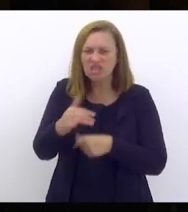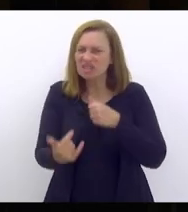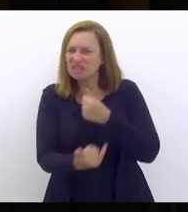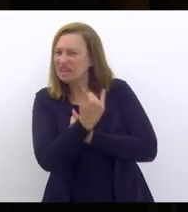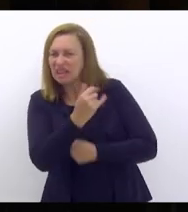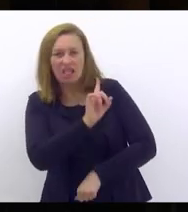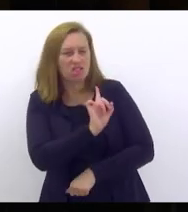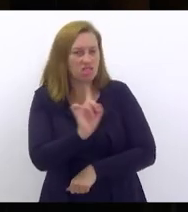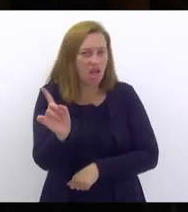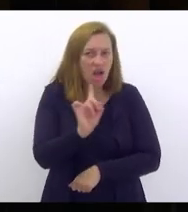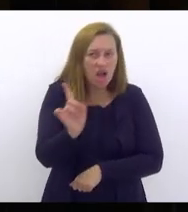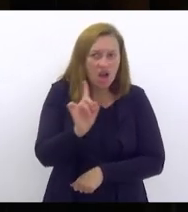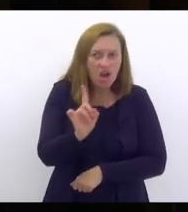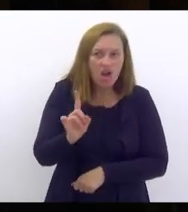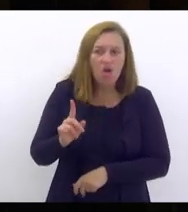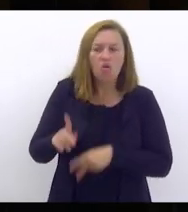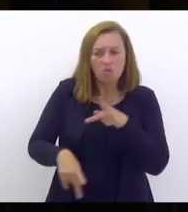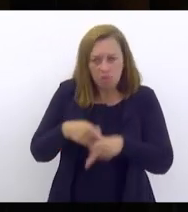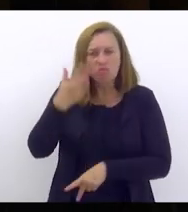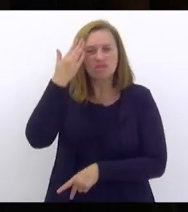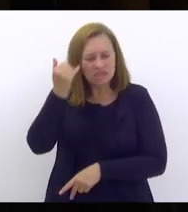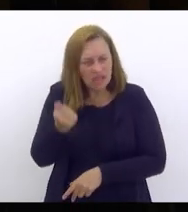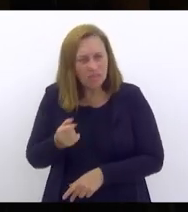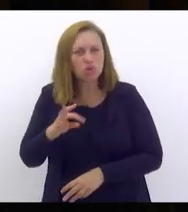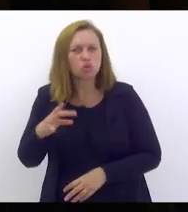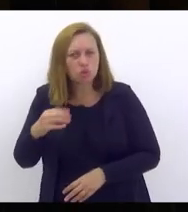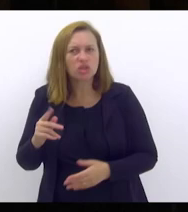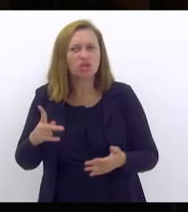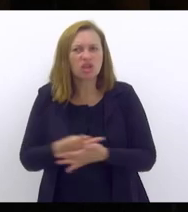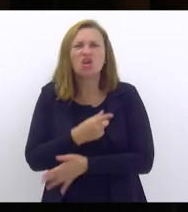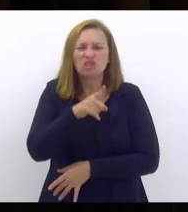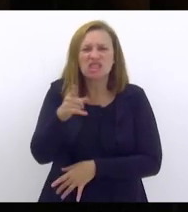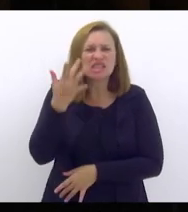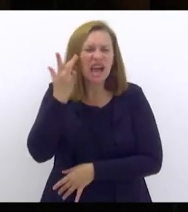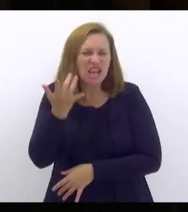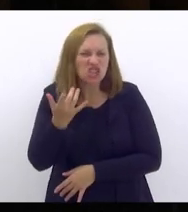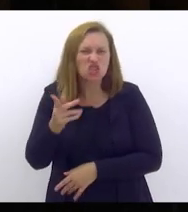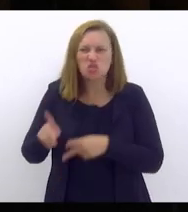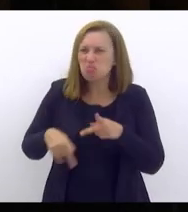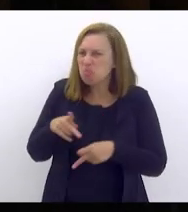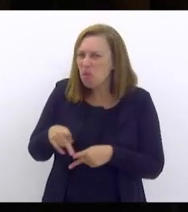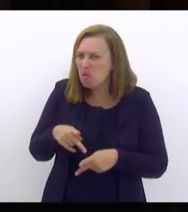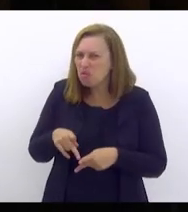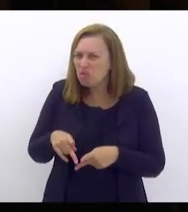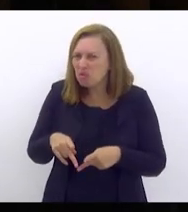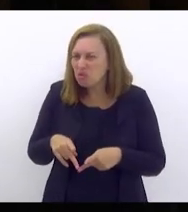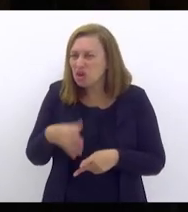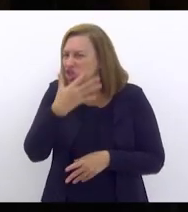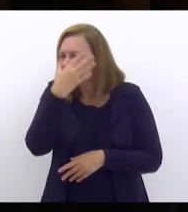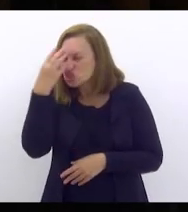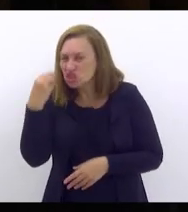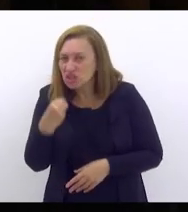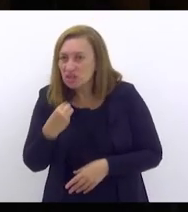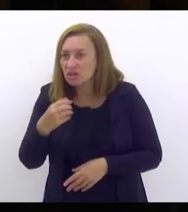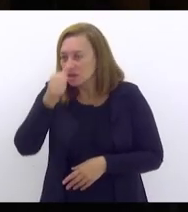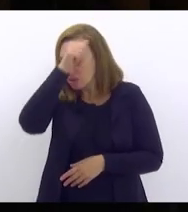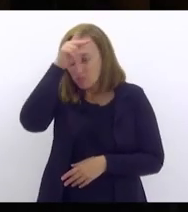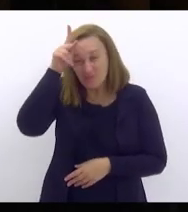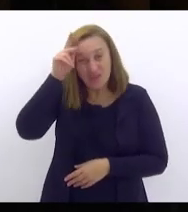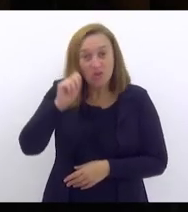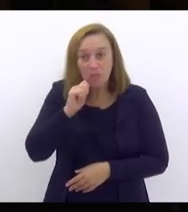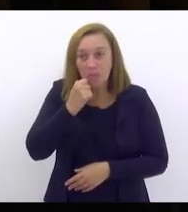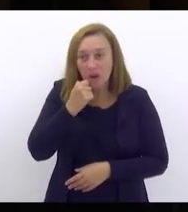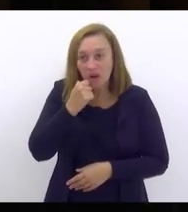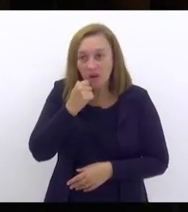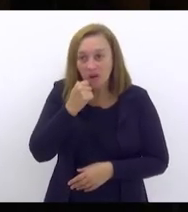A população sabe de tudo que está acontecendo. Ou vocês acham que a população se esqueceu que o prefeito Eduardo